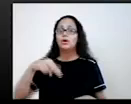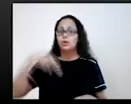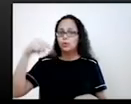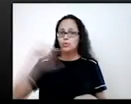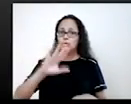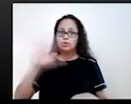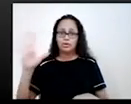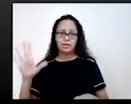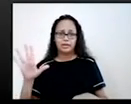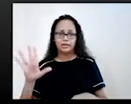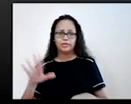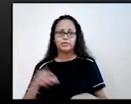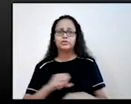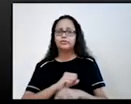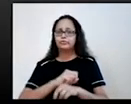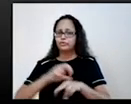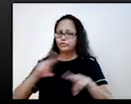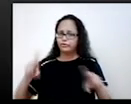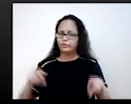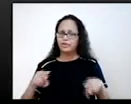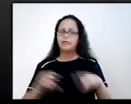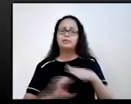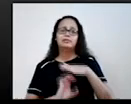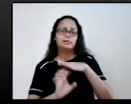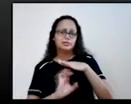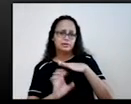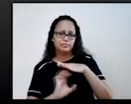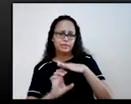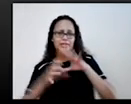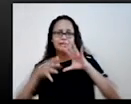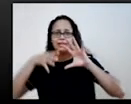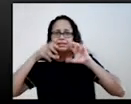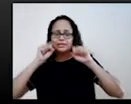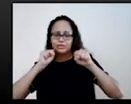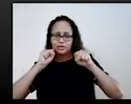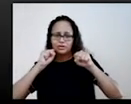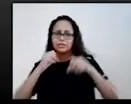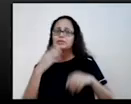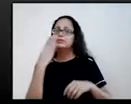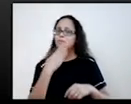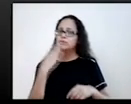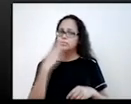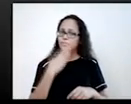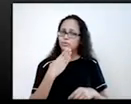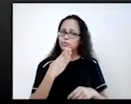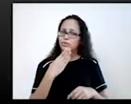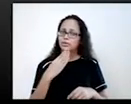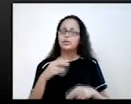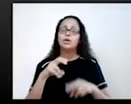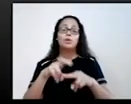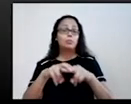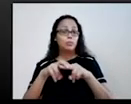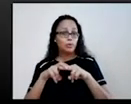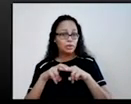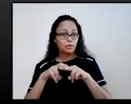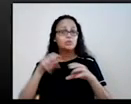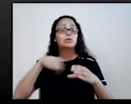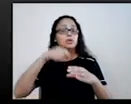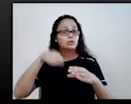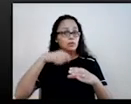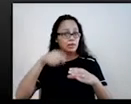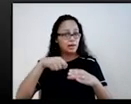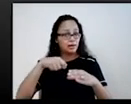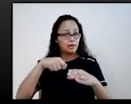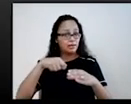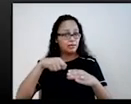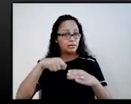Nordeste, onde tinha tantas usinas de cana-de-açúcar, eles vieram para trabalhar na lavoura de cana-de-açúcar. E por isso que a culinária de lá, tanto